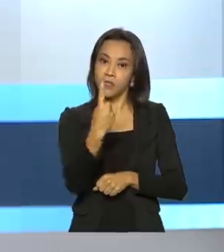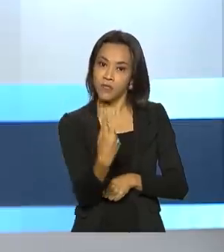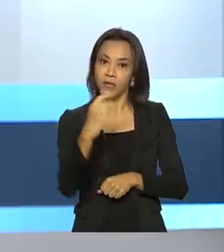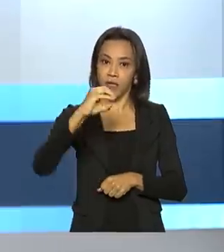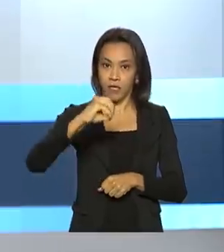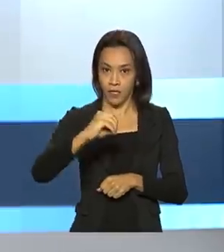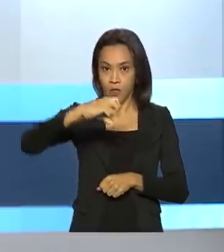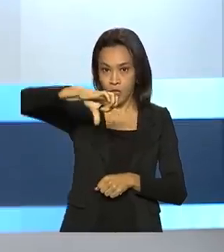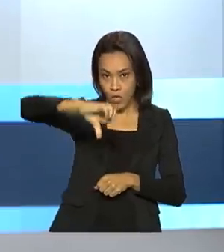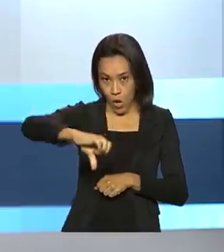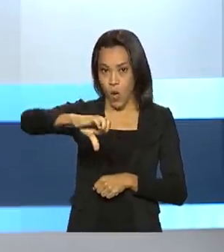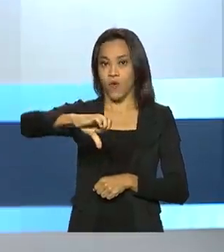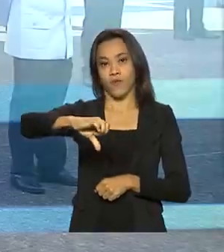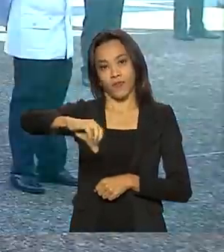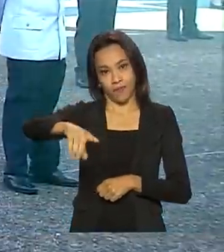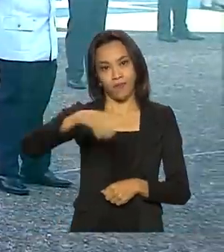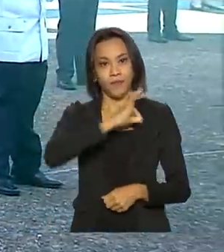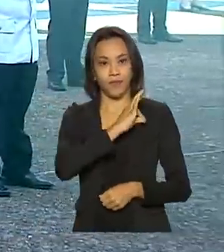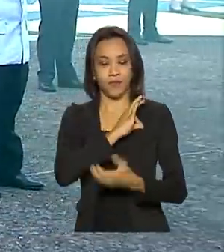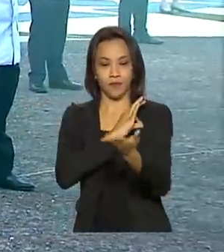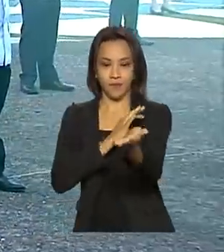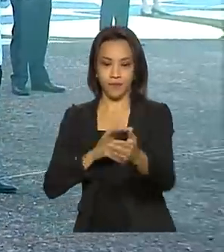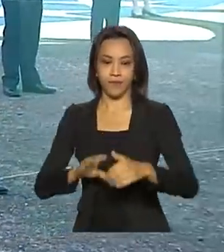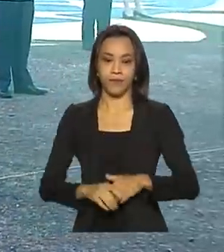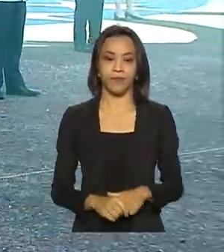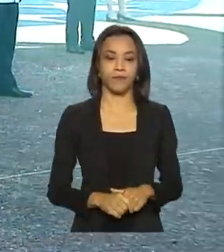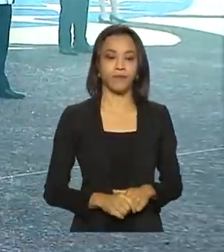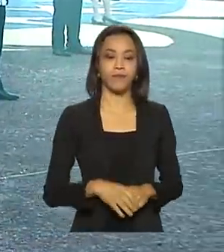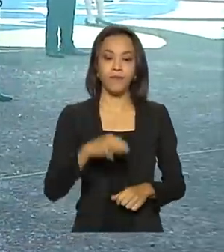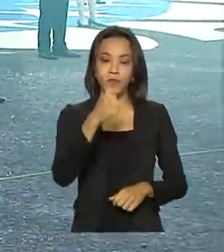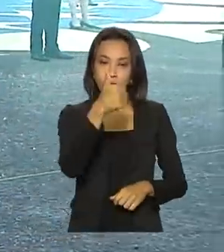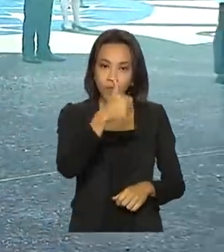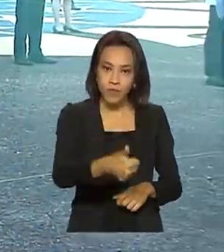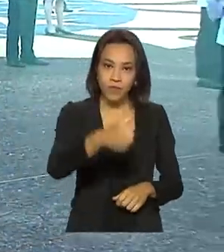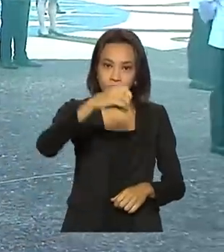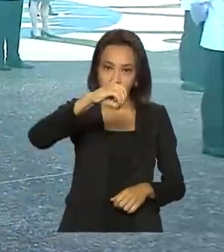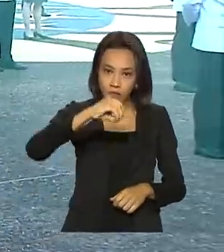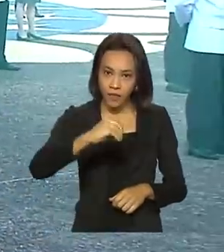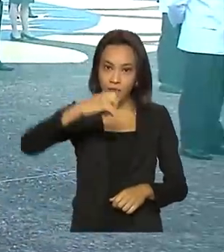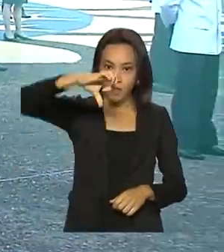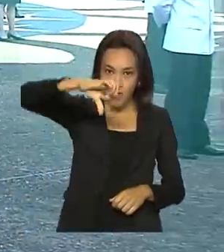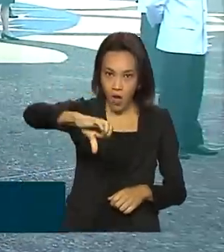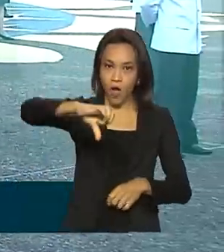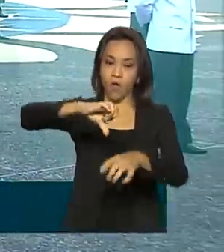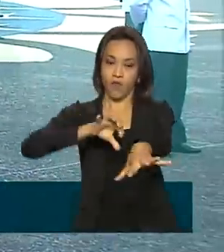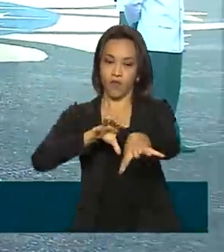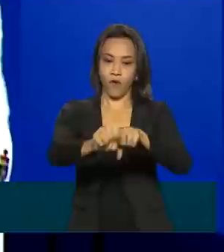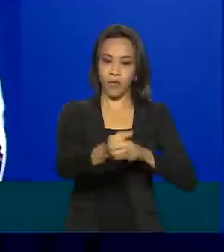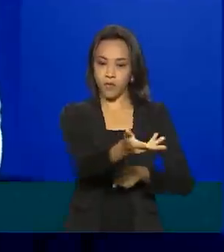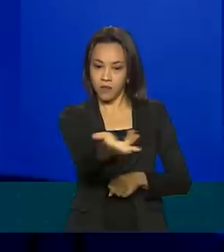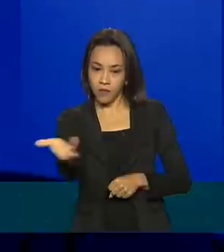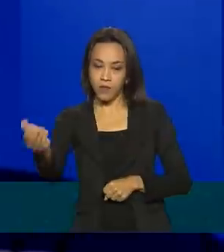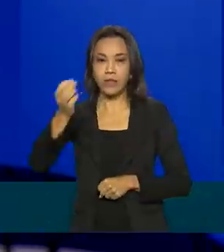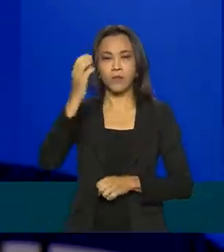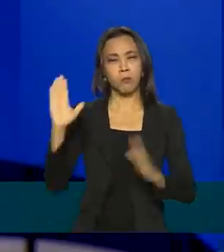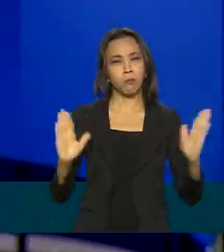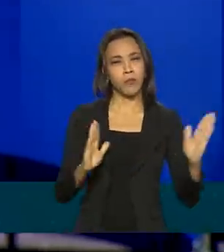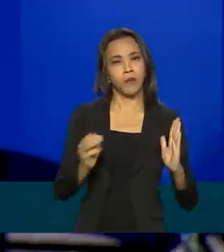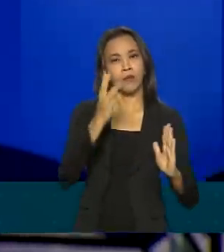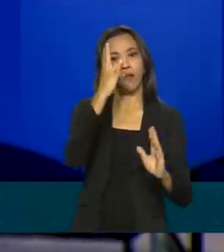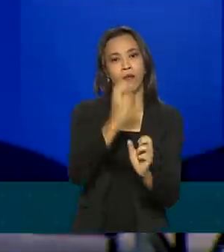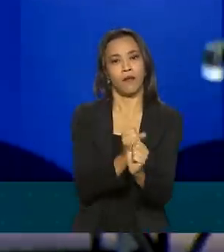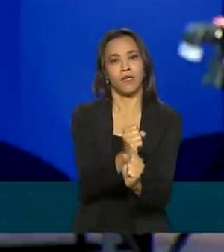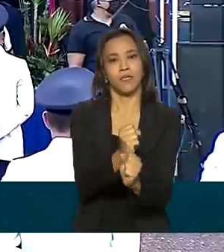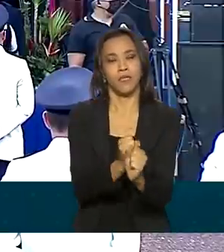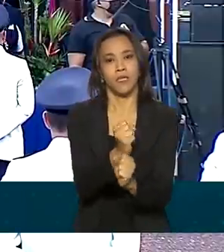da Polícia Militar do Distrito Federal 109 formandos participaram durante 3 anos do curso de